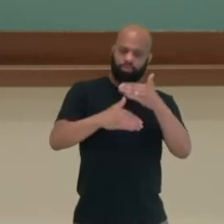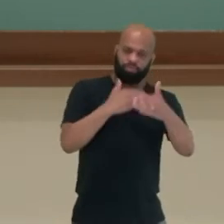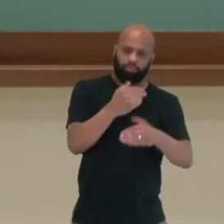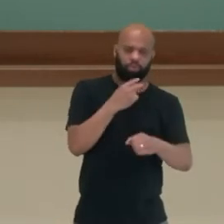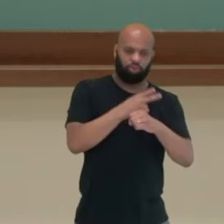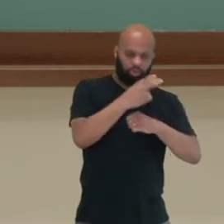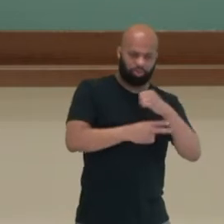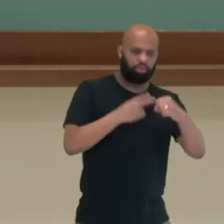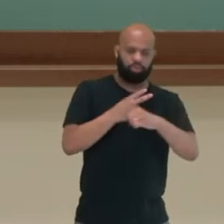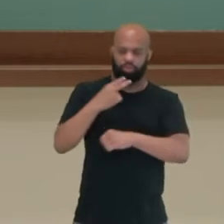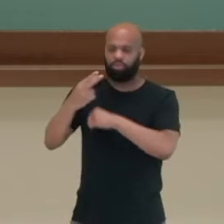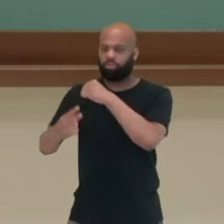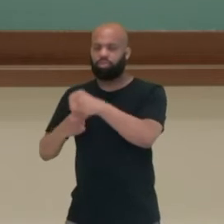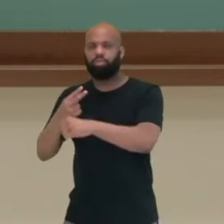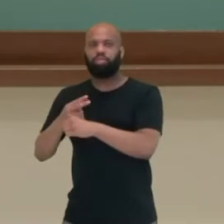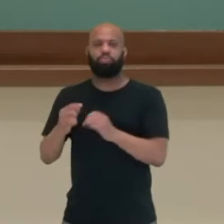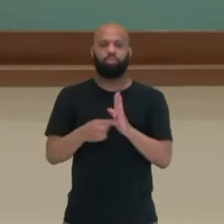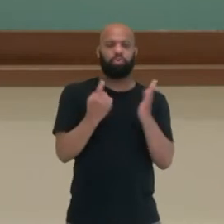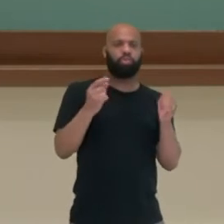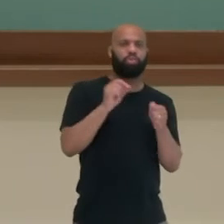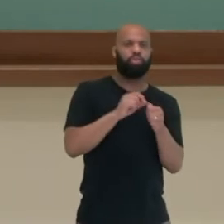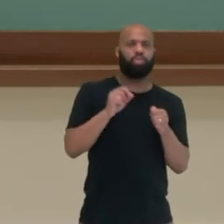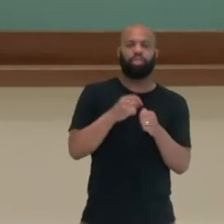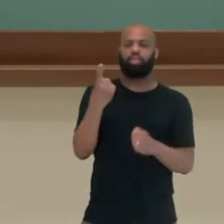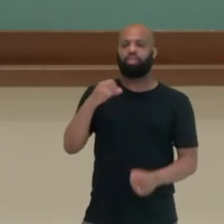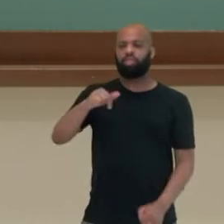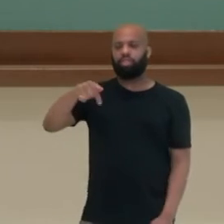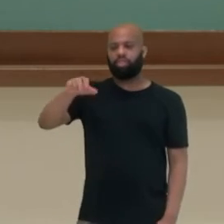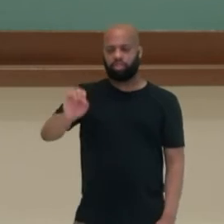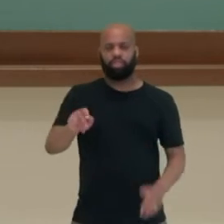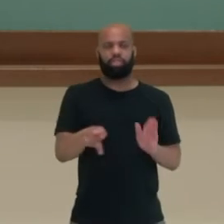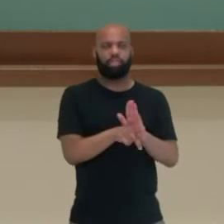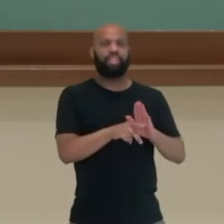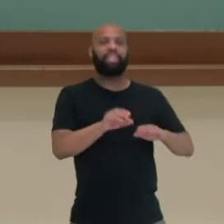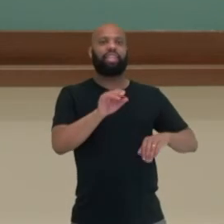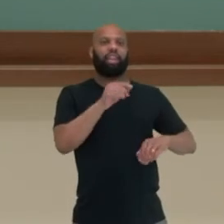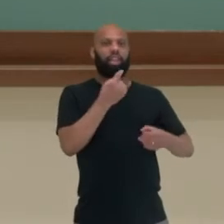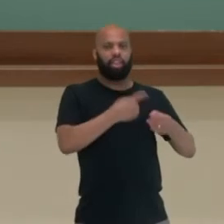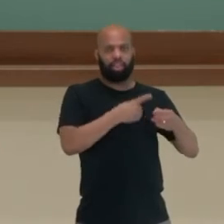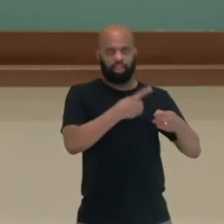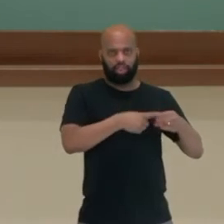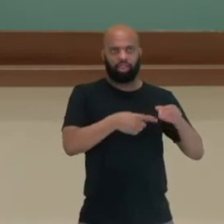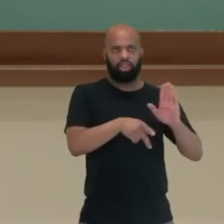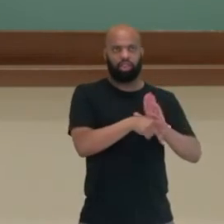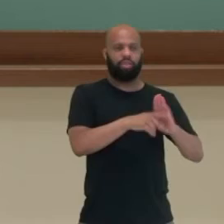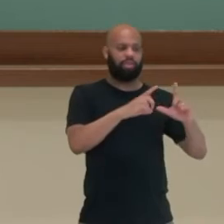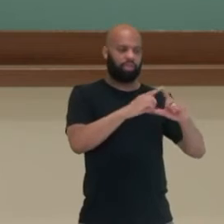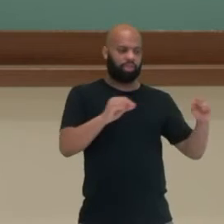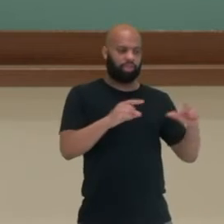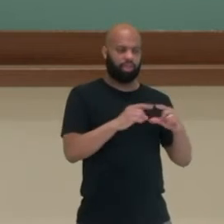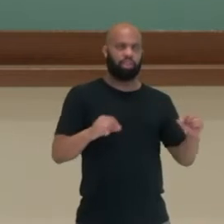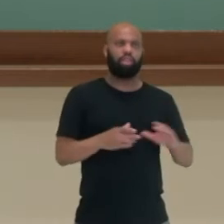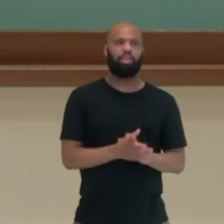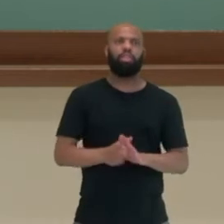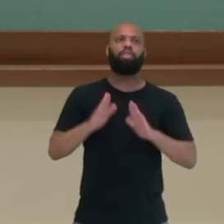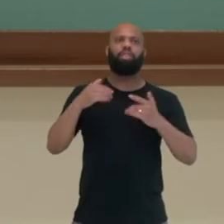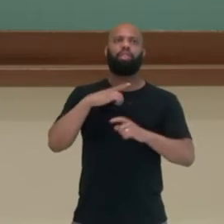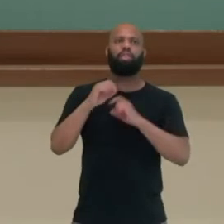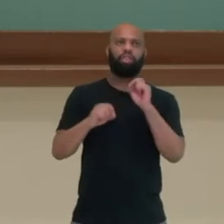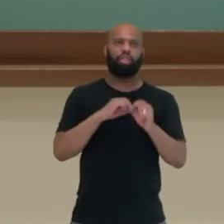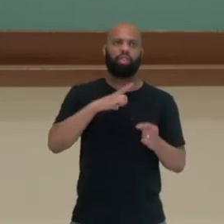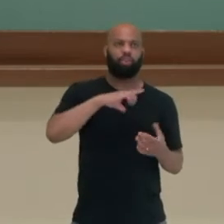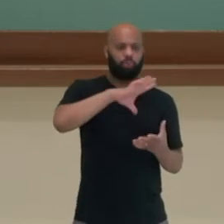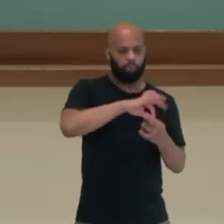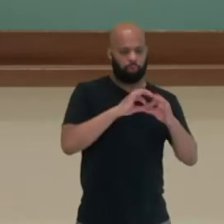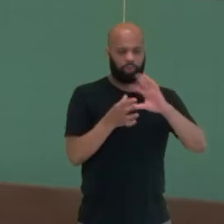2 anos e o primeiro foi realizado lá em 70 na cidade de Tóquio, com 33 países. Nas Olimpíadas, vamos lá,